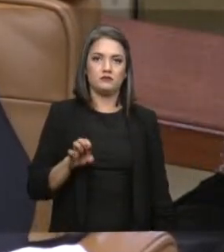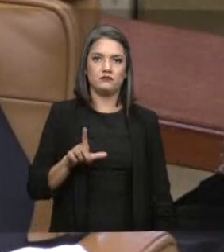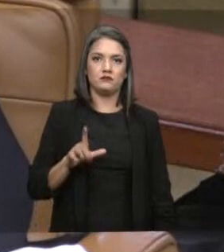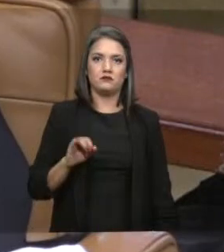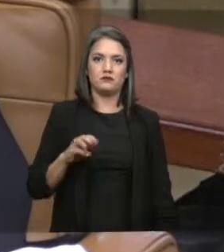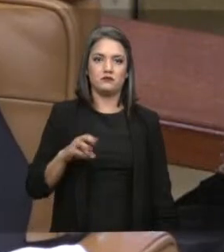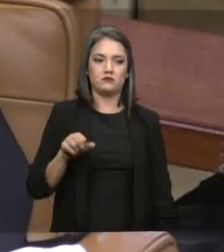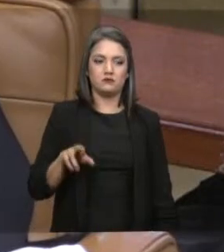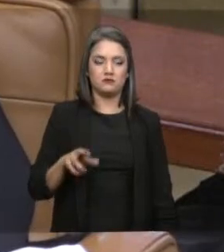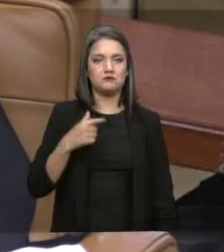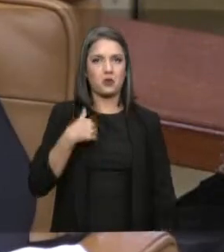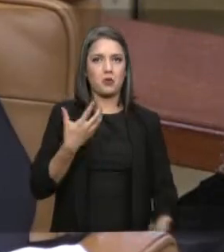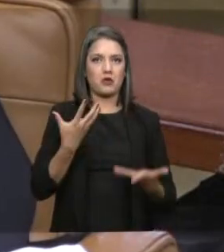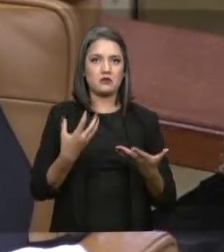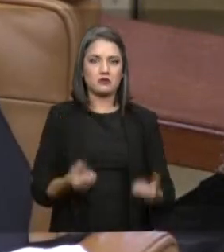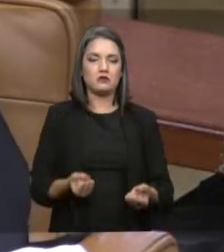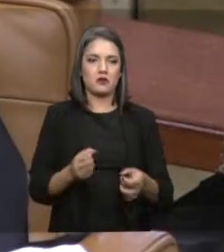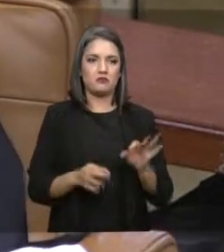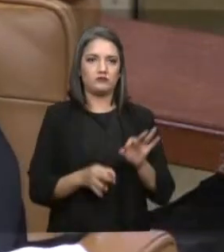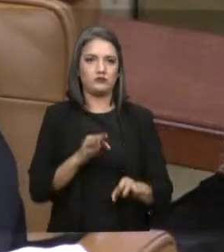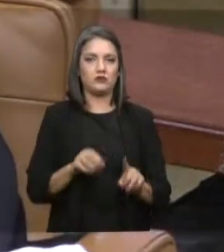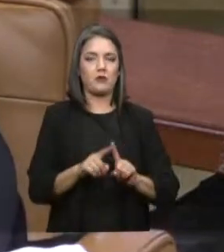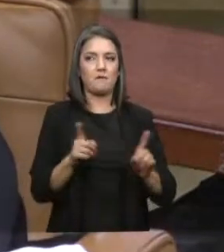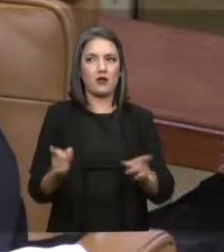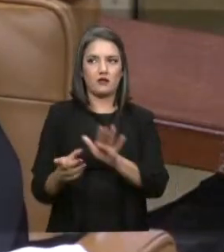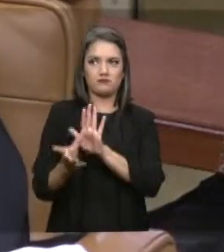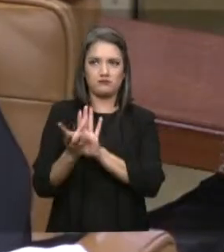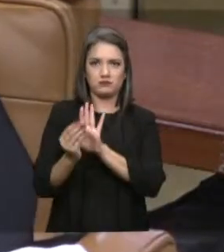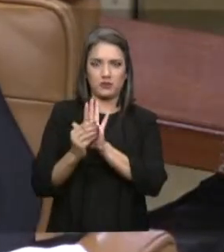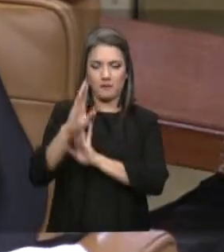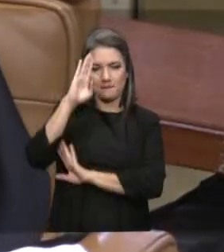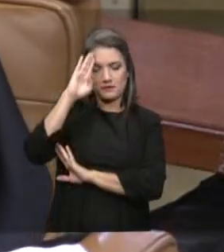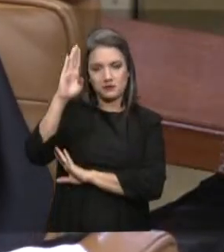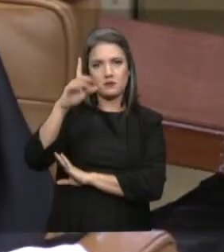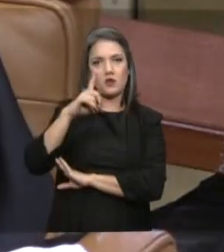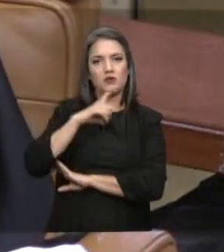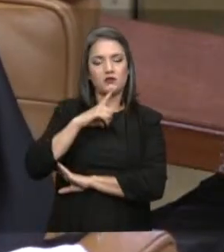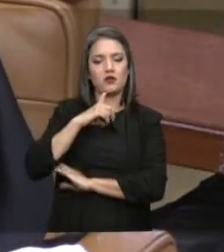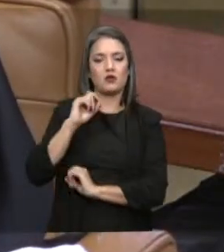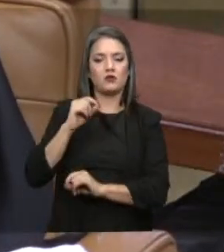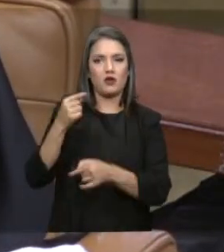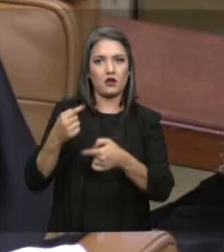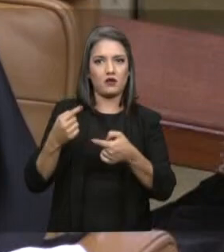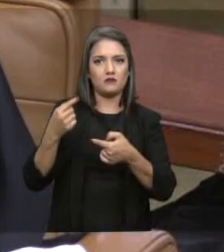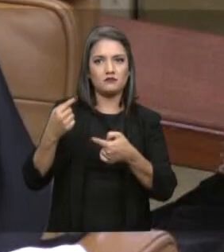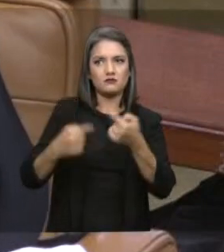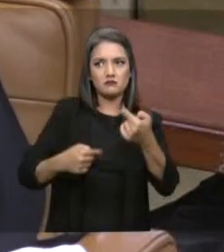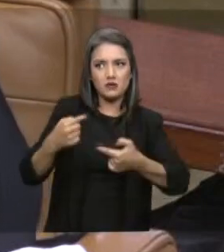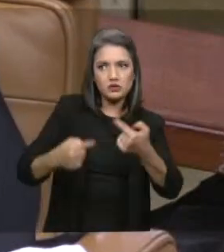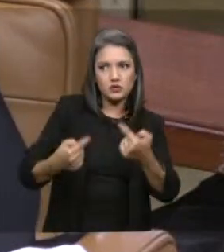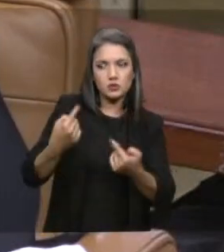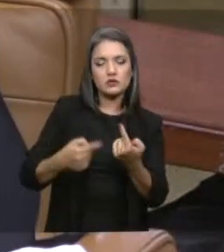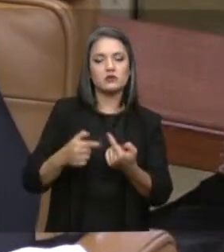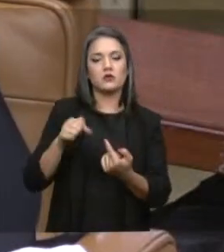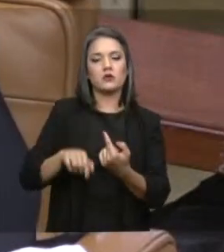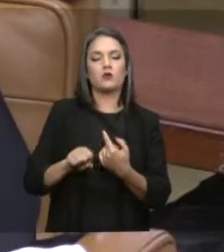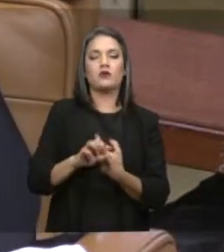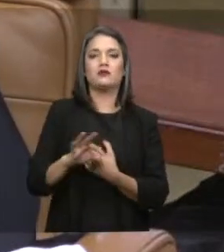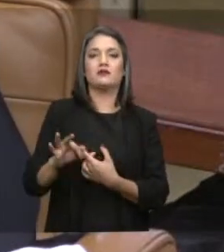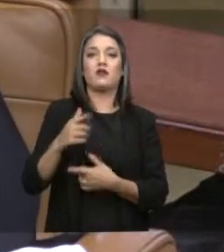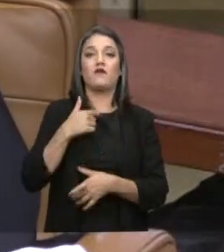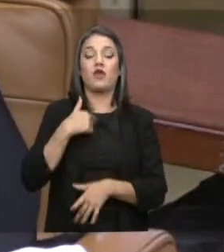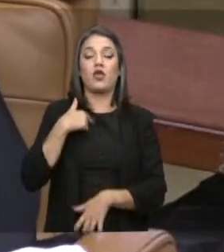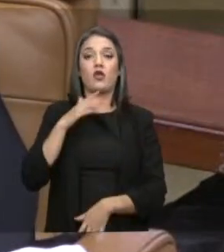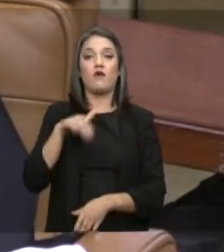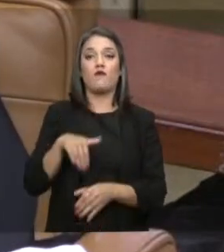da ação e no mérito trago para apreciação e deliberação desse colegial Voto